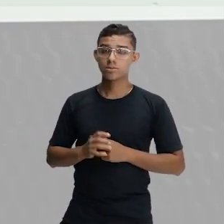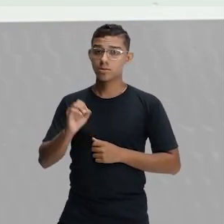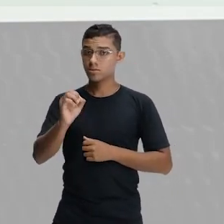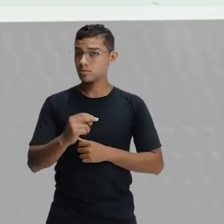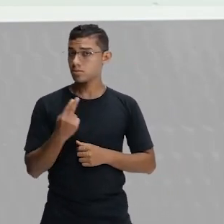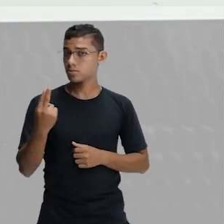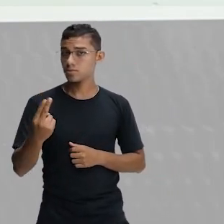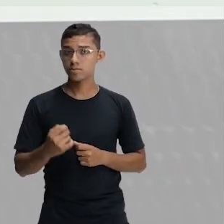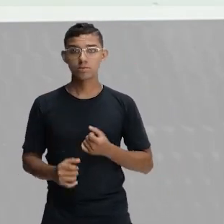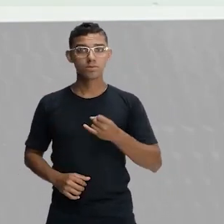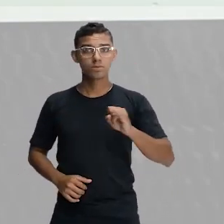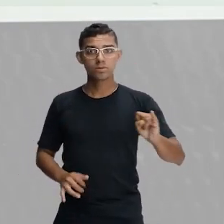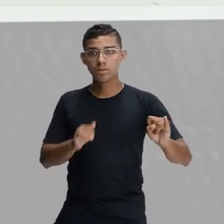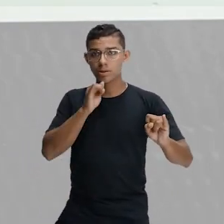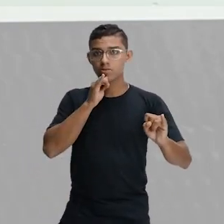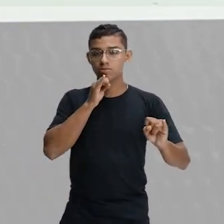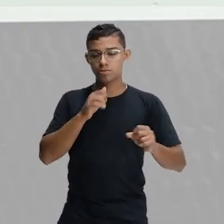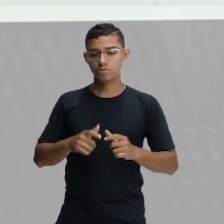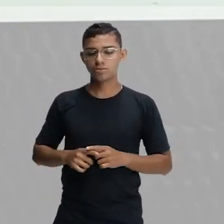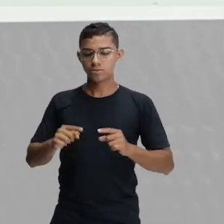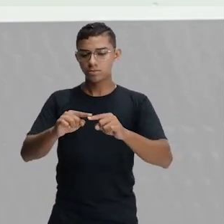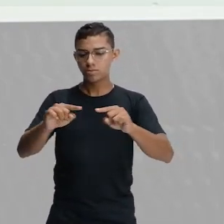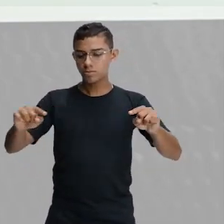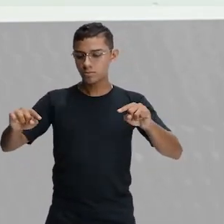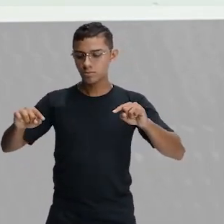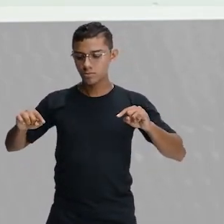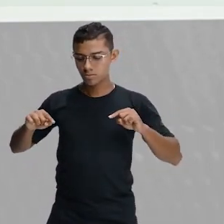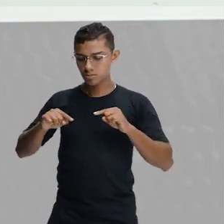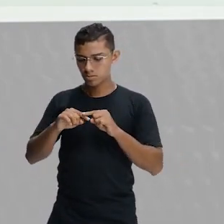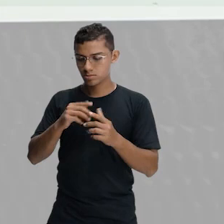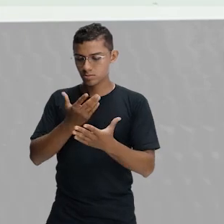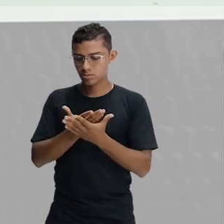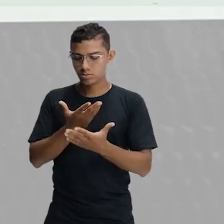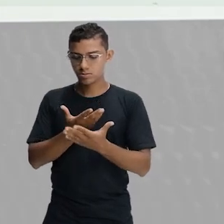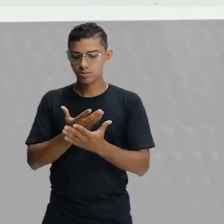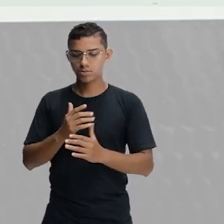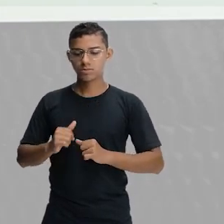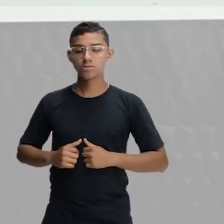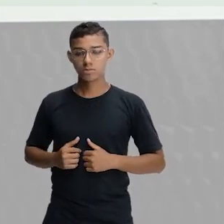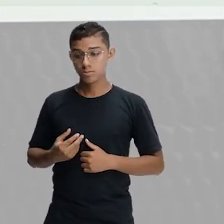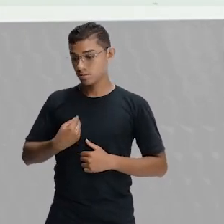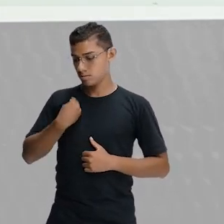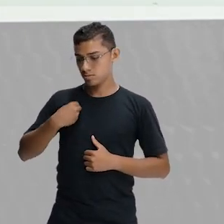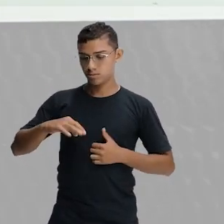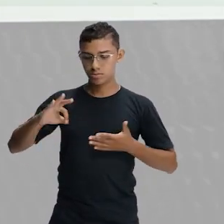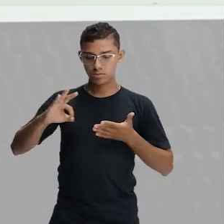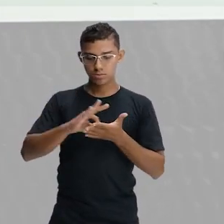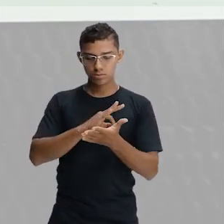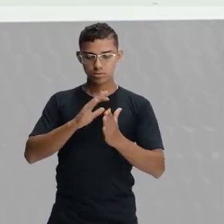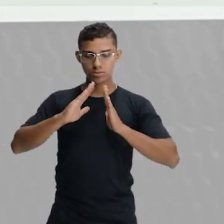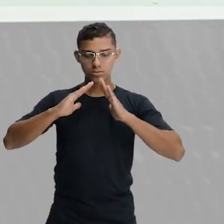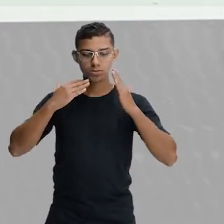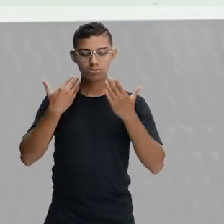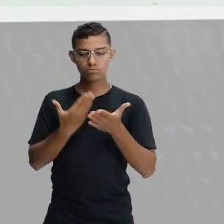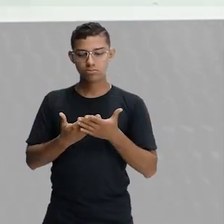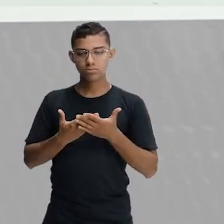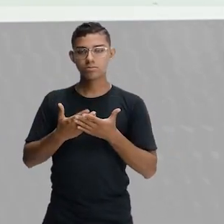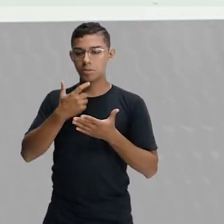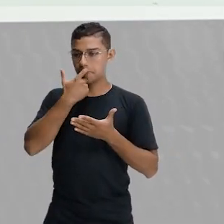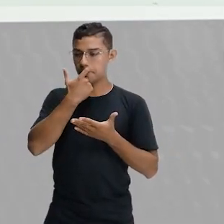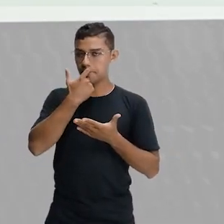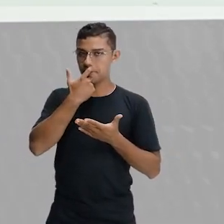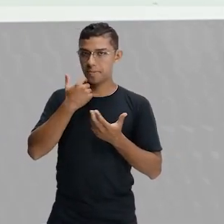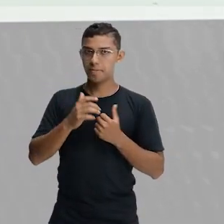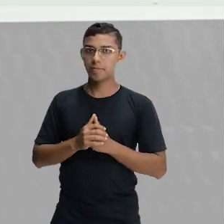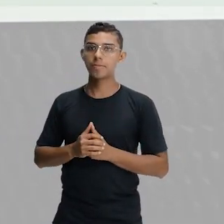Ou se você, por um acaso, na sua sala de aula, se você estuda em uma escola, né, que o ambiente